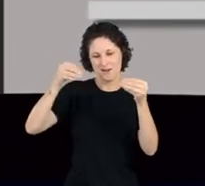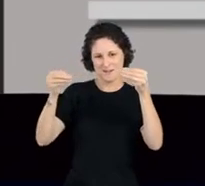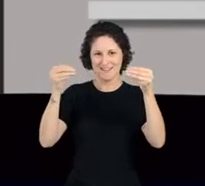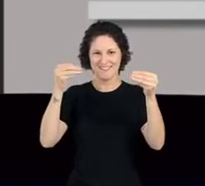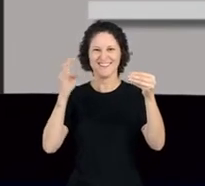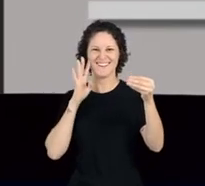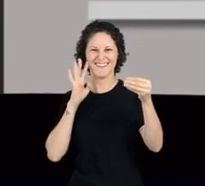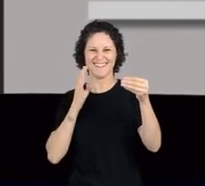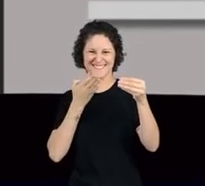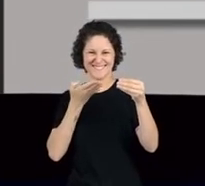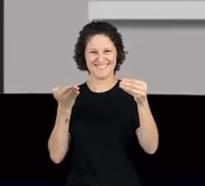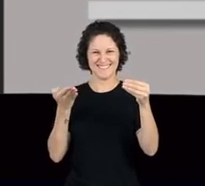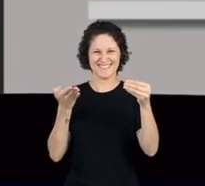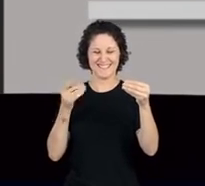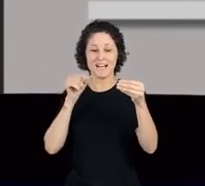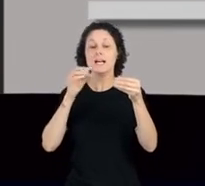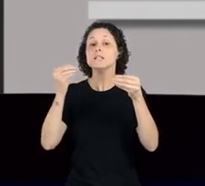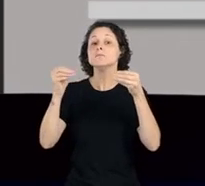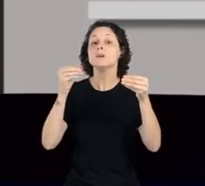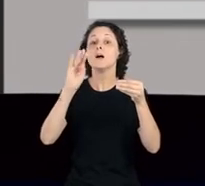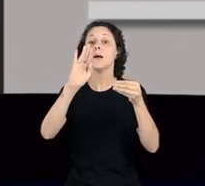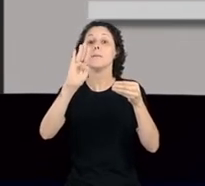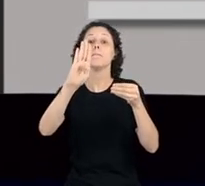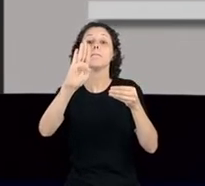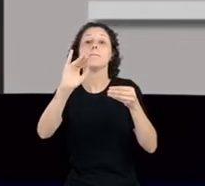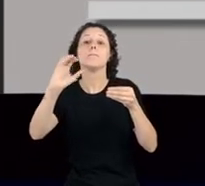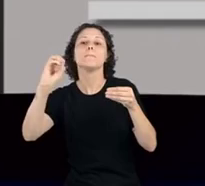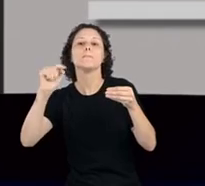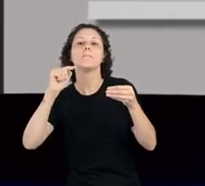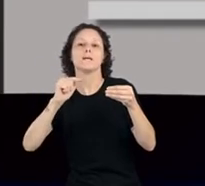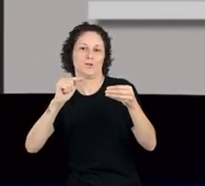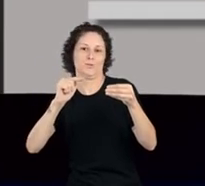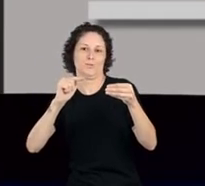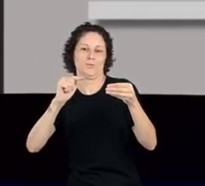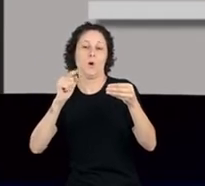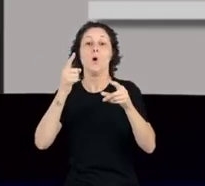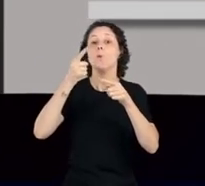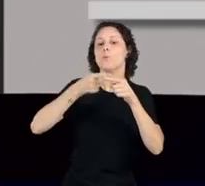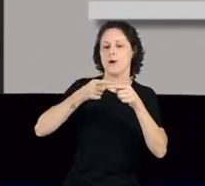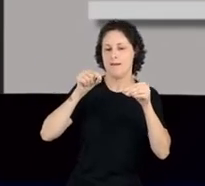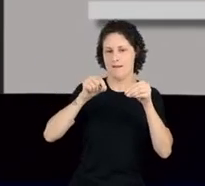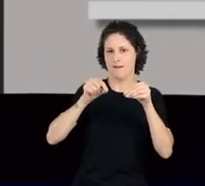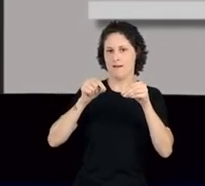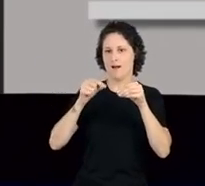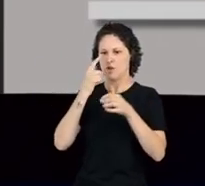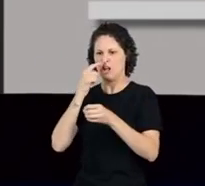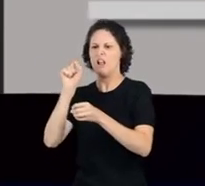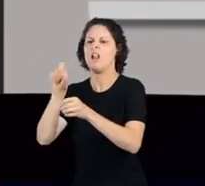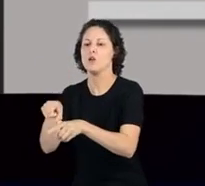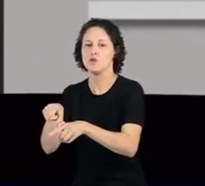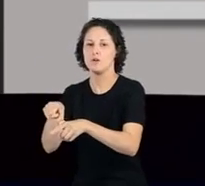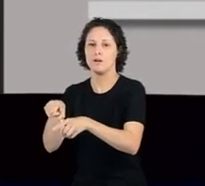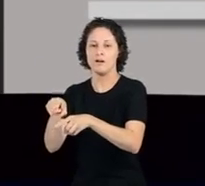queira deixá-lo bem bonito. E o mais legal é que quando o bioplástico for para o lixo, ele não vai gerar problemas